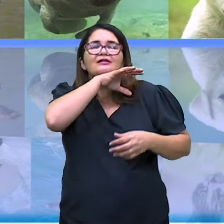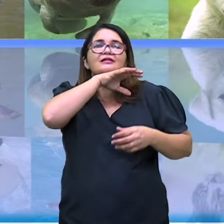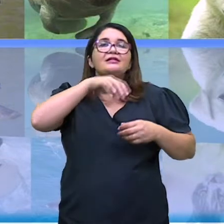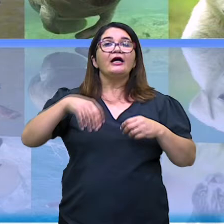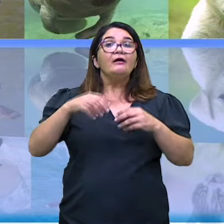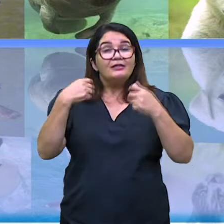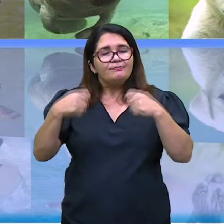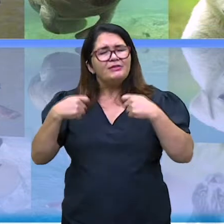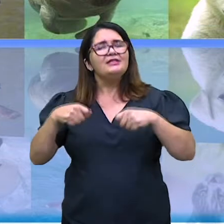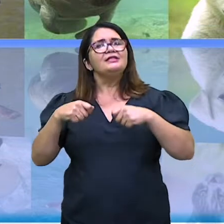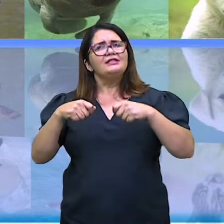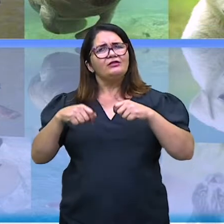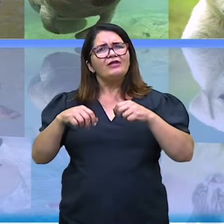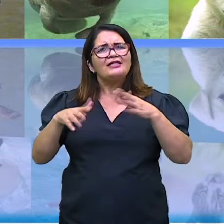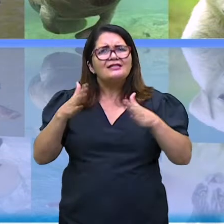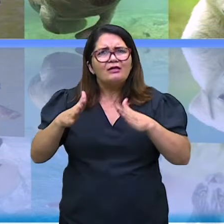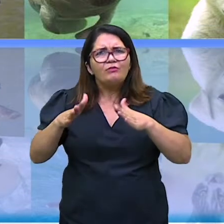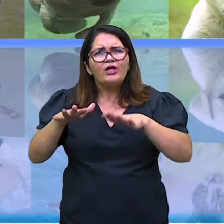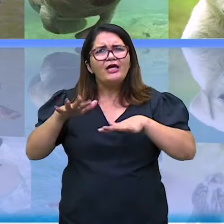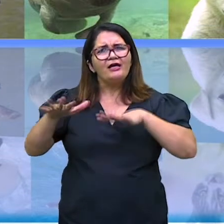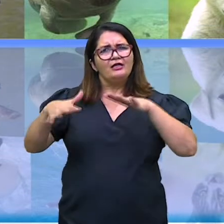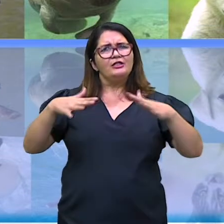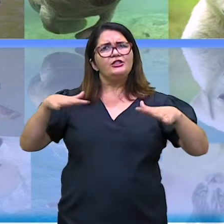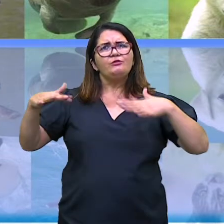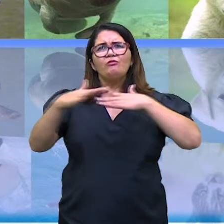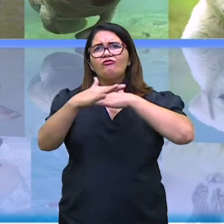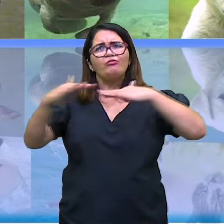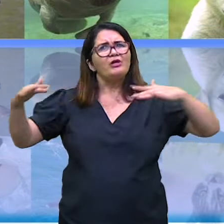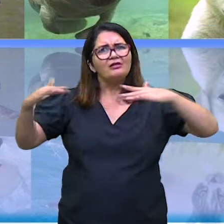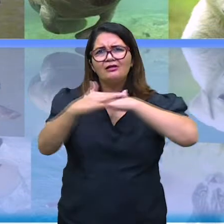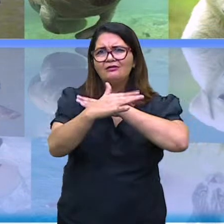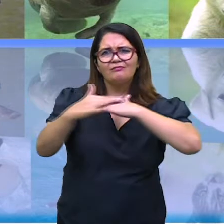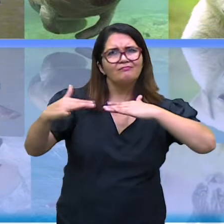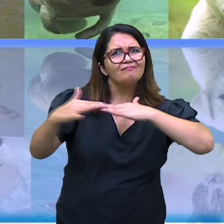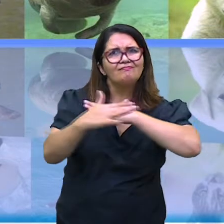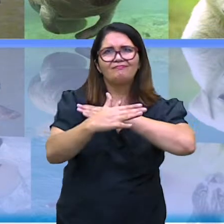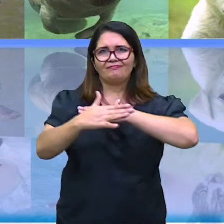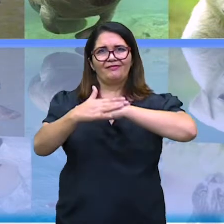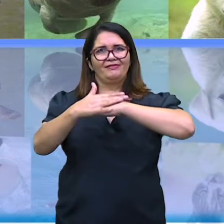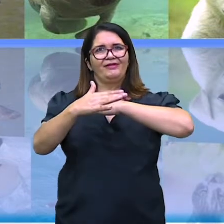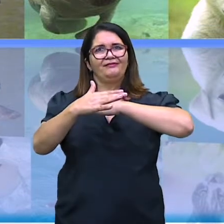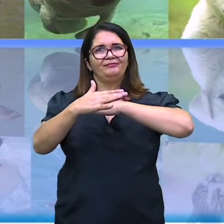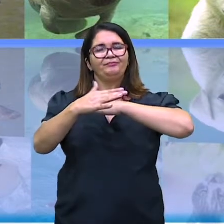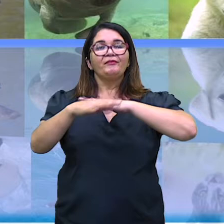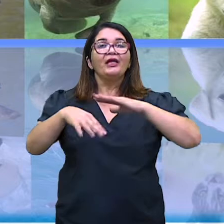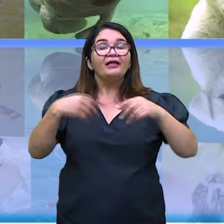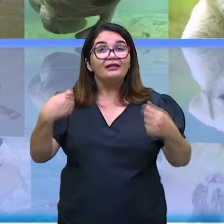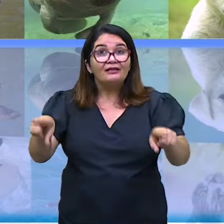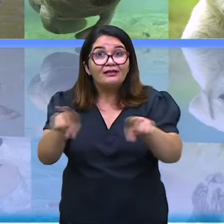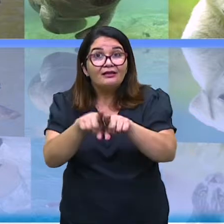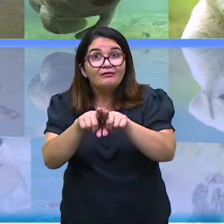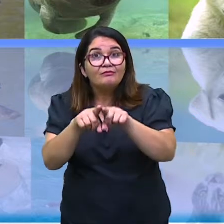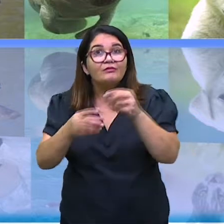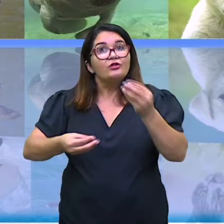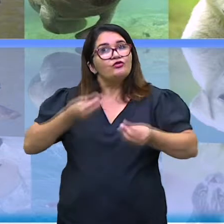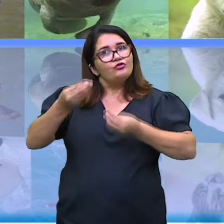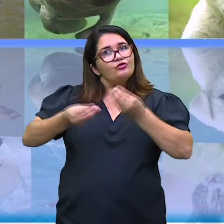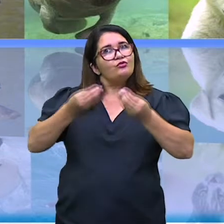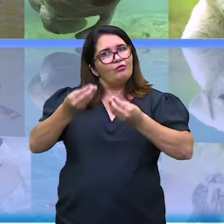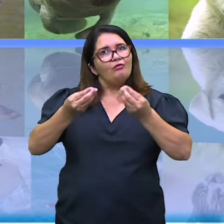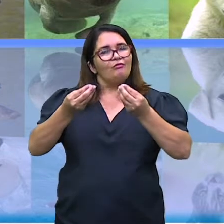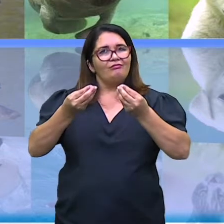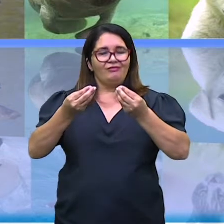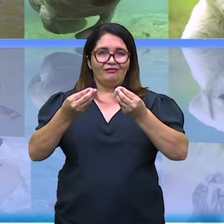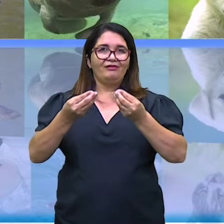Alguns vão ter os filhotinhos dentro de um ovo, não é mesmo? Fazendo a proteção deste novo